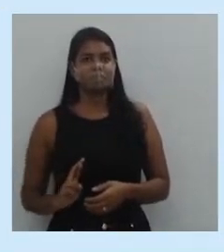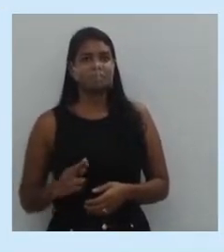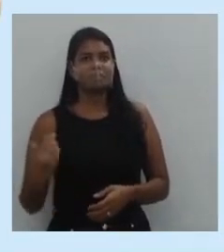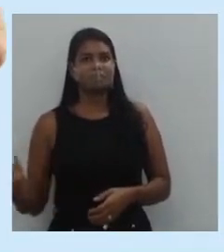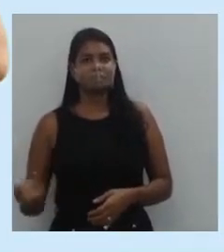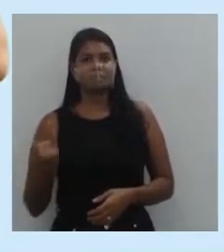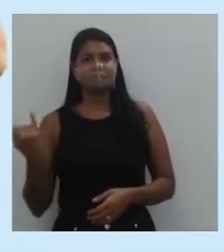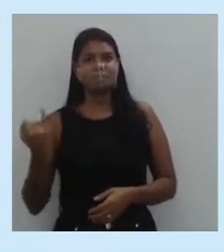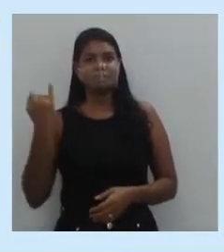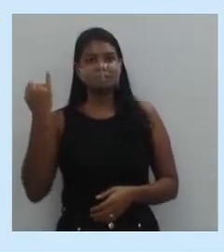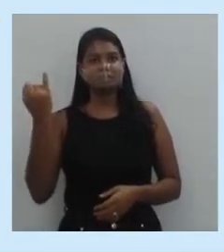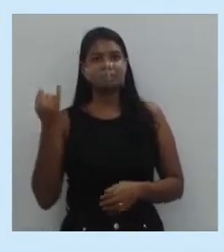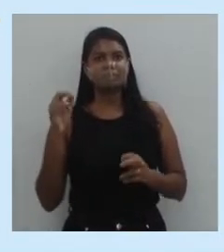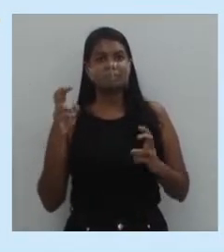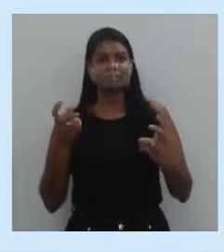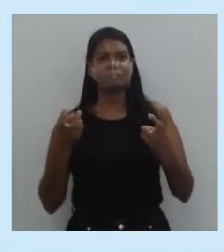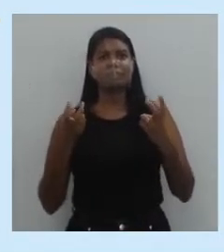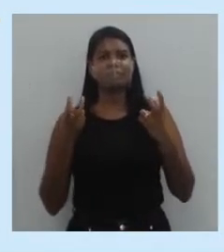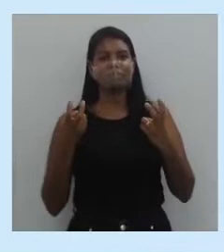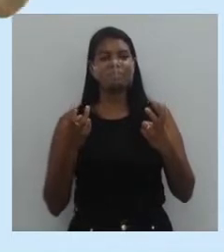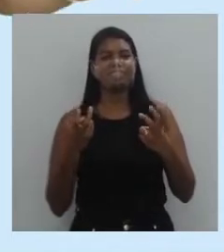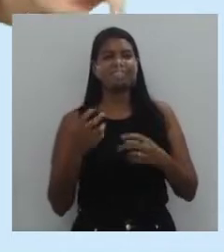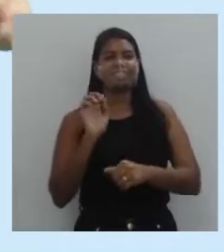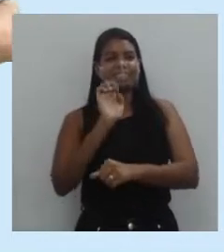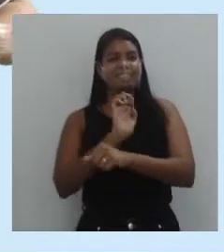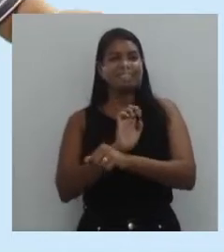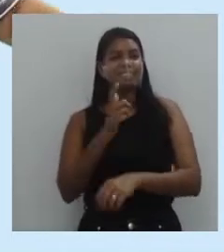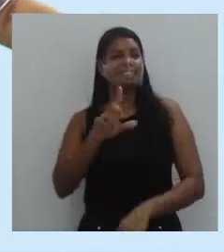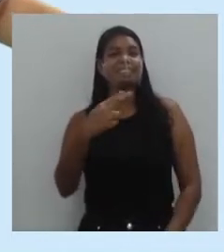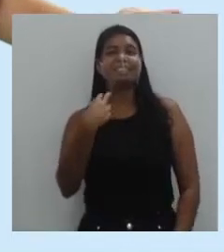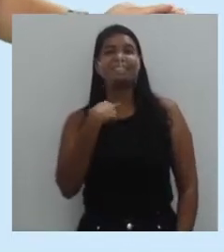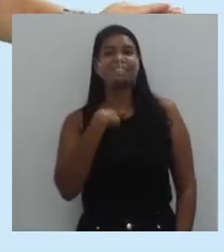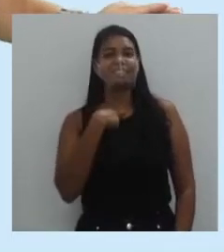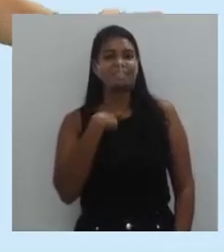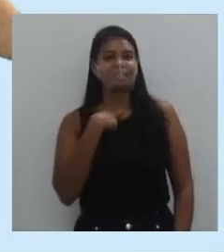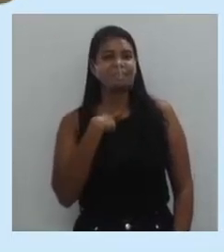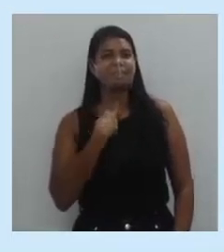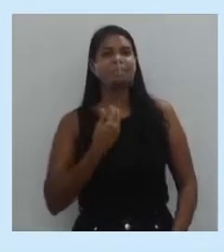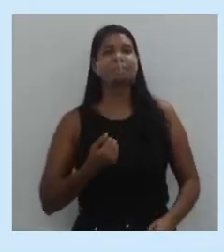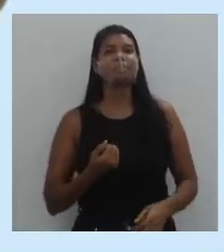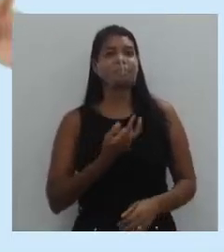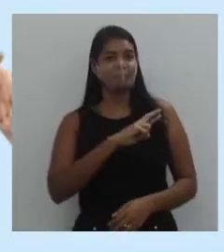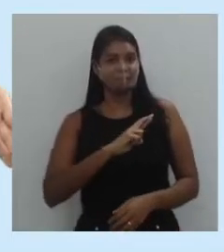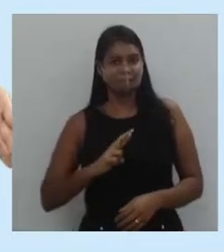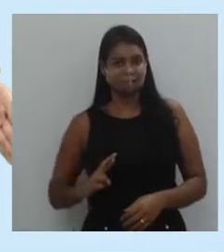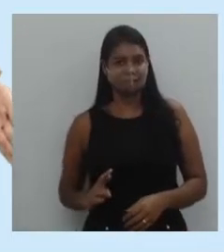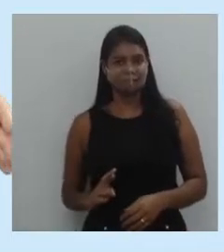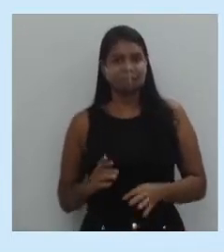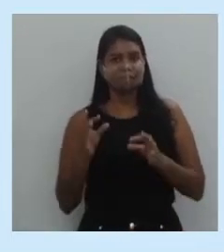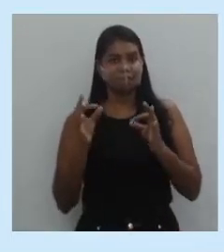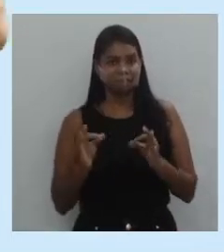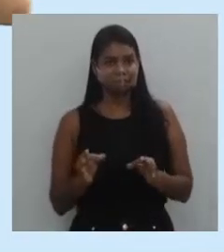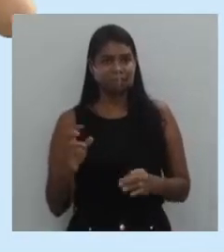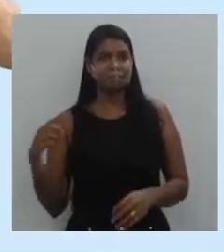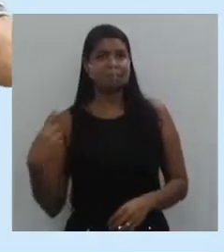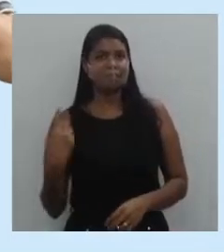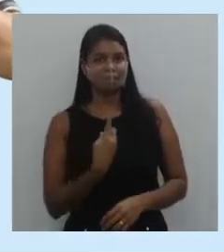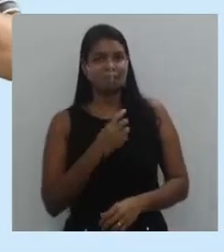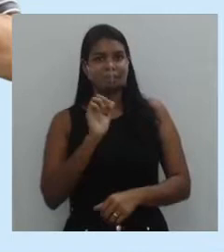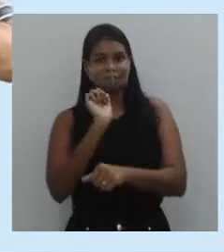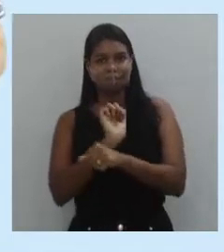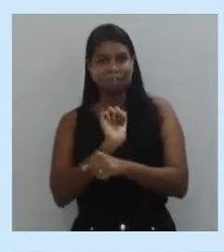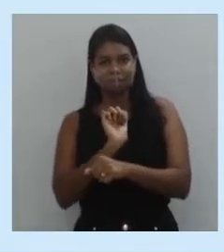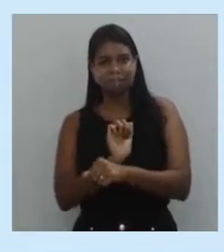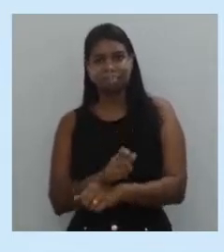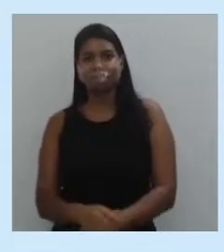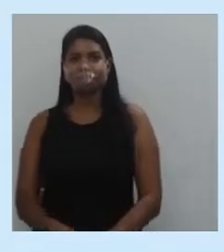Então é importante. Veja só que o Estado não pode, certo, ter uma religião oficial, no caso, o nosso